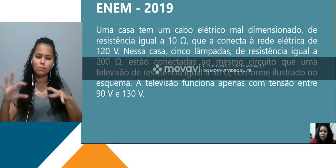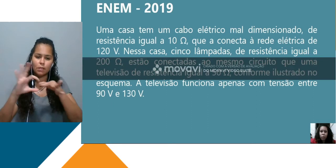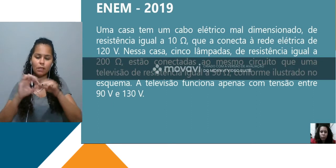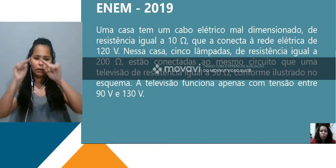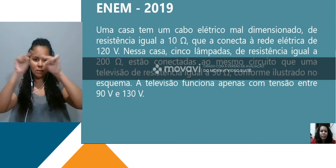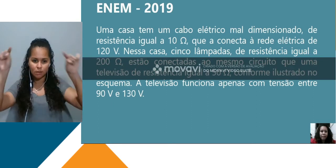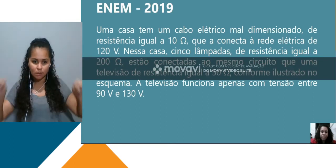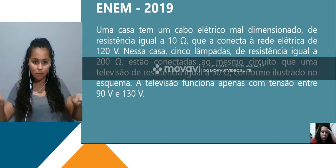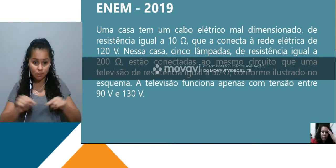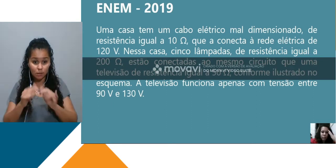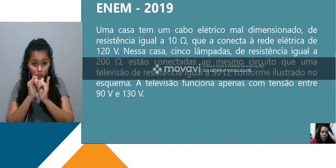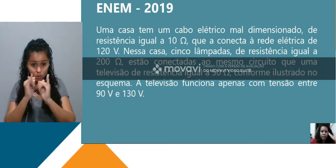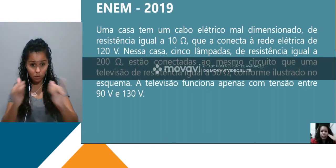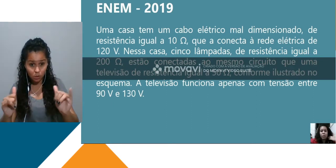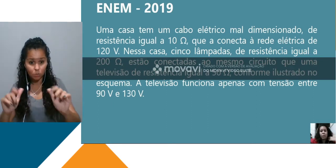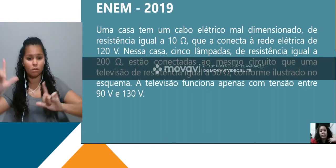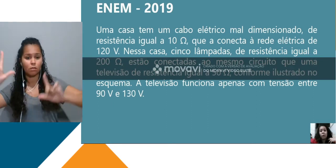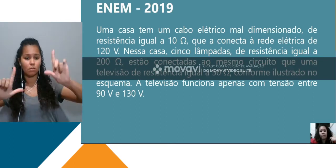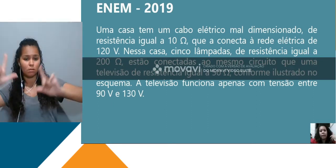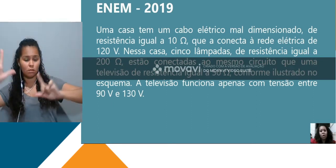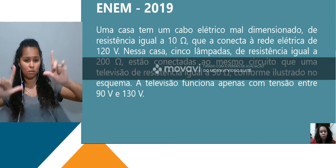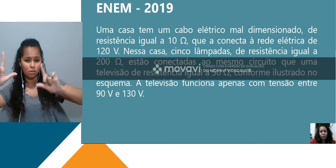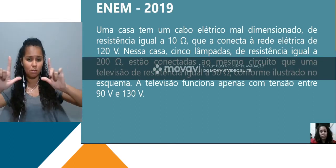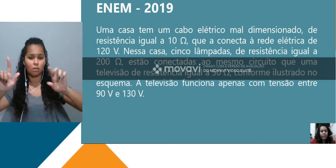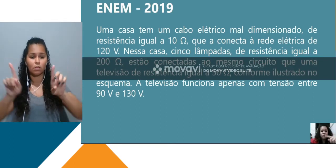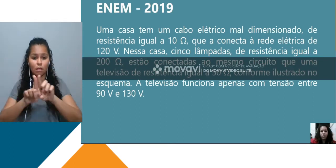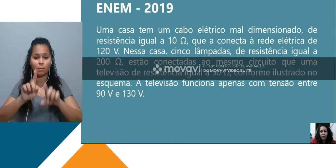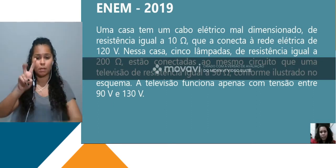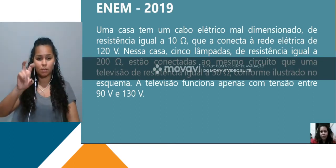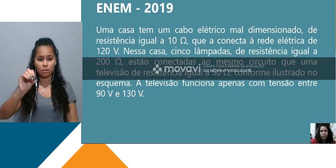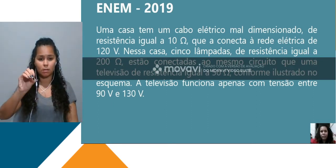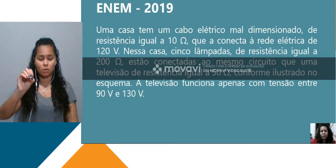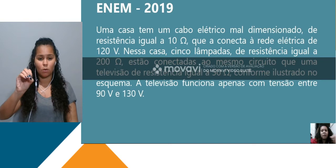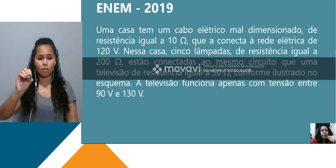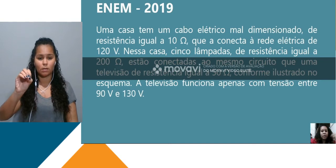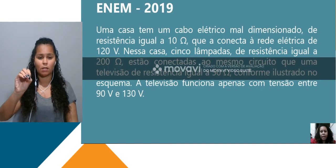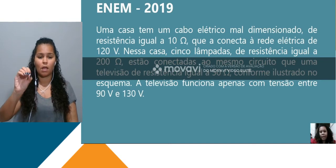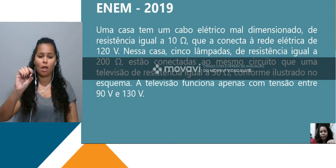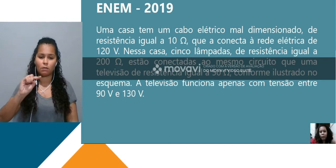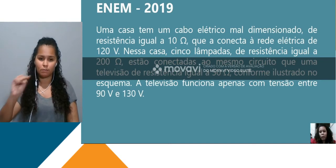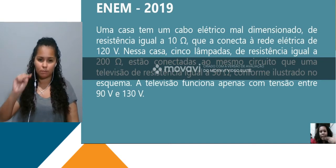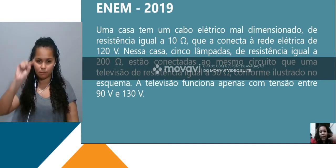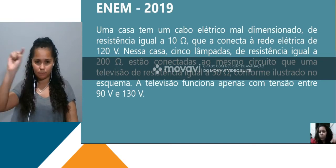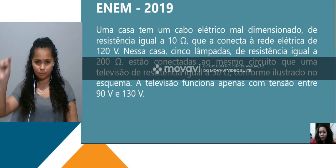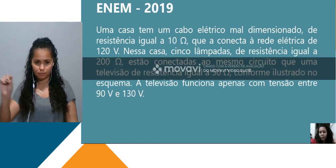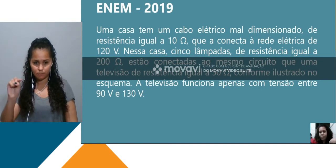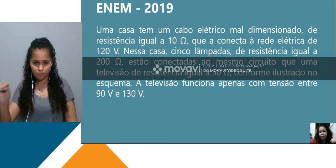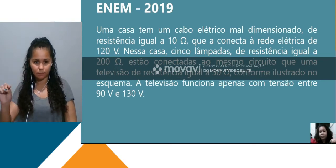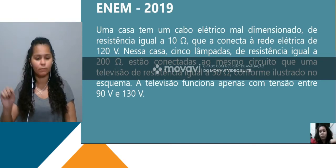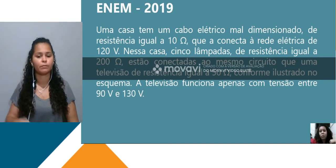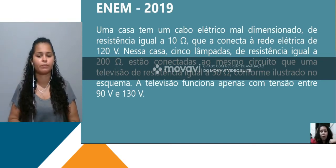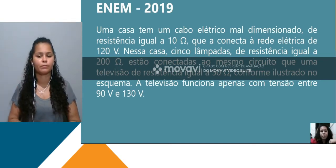mesmo circuito que uma televisão de resistência igual a 50 ohms. Mais uma informação para você sublinhar ou